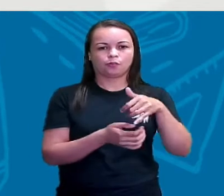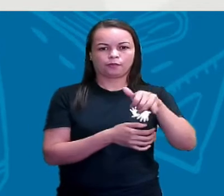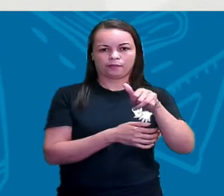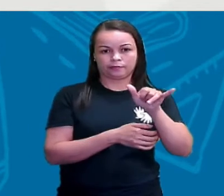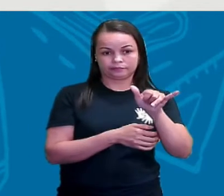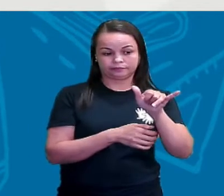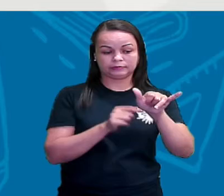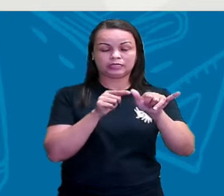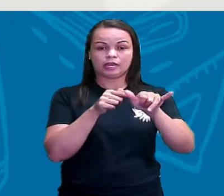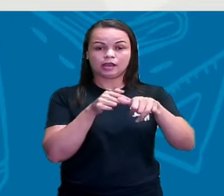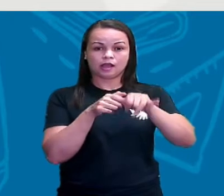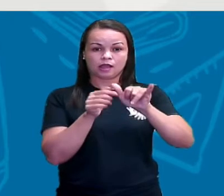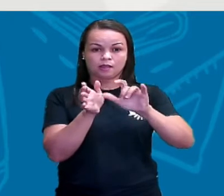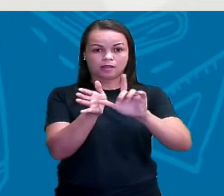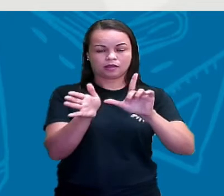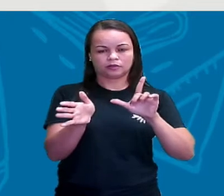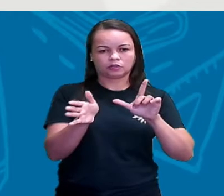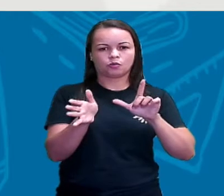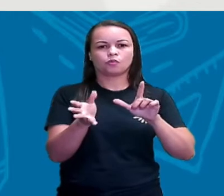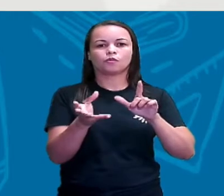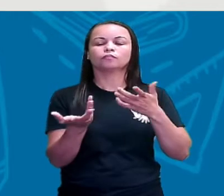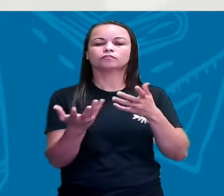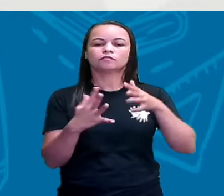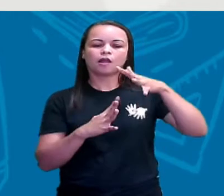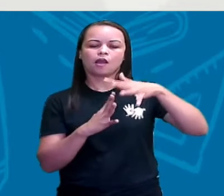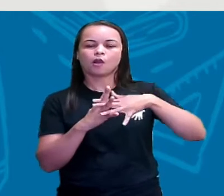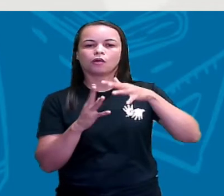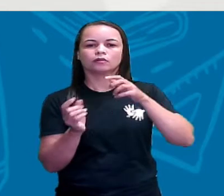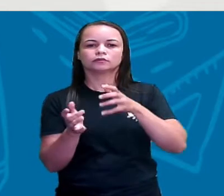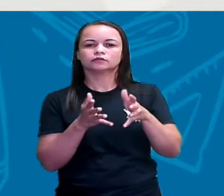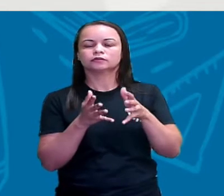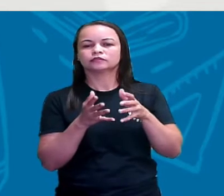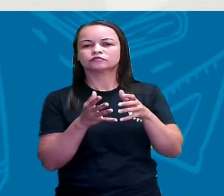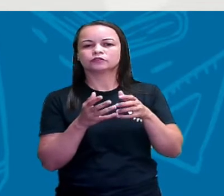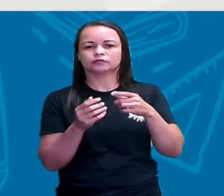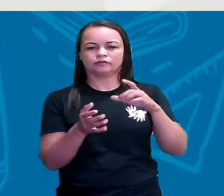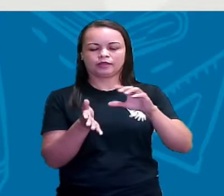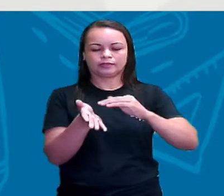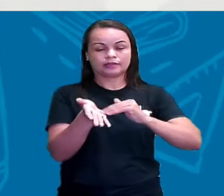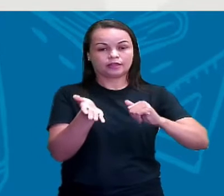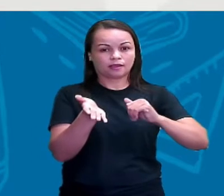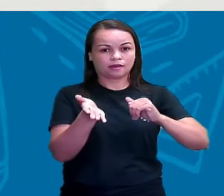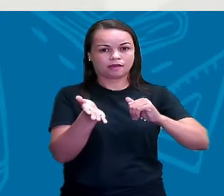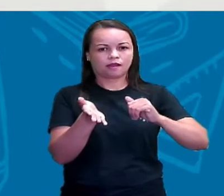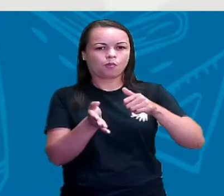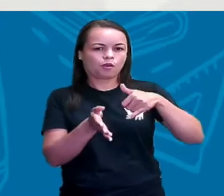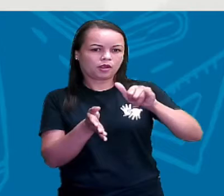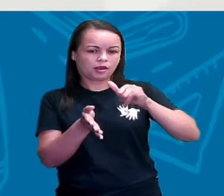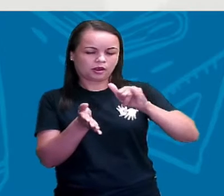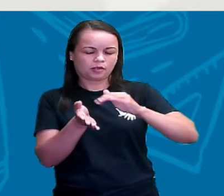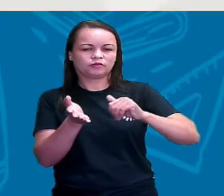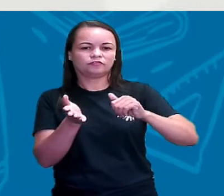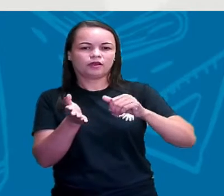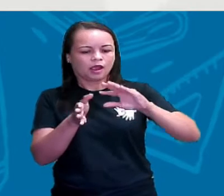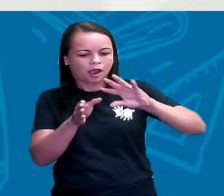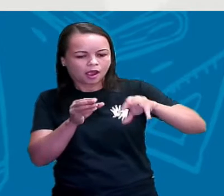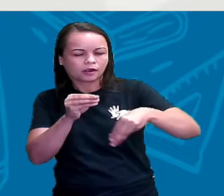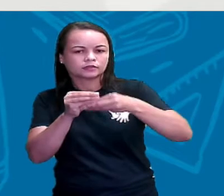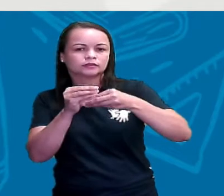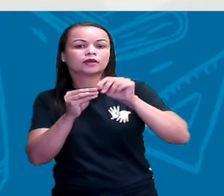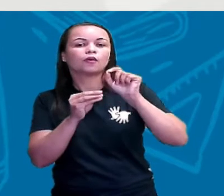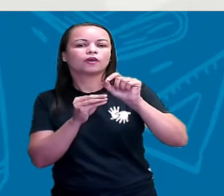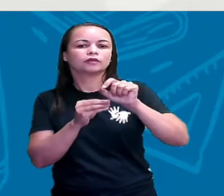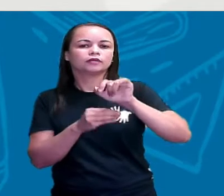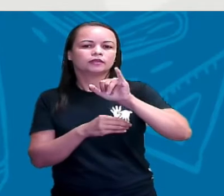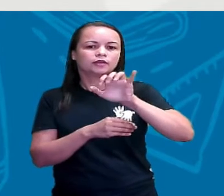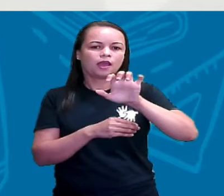Y, vier o quê? Uma consoante. Você vai retirar esse Y e acrescentar IED. Então, no lugar do